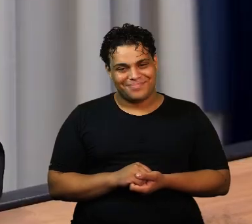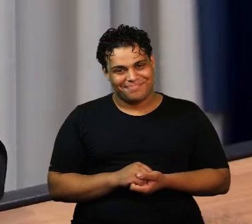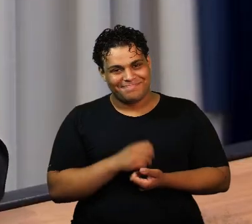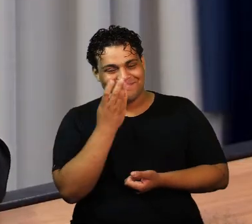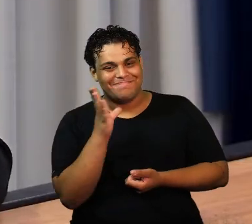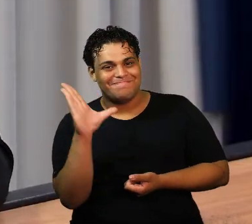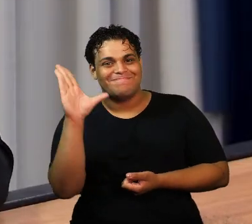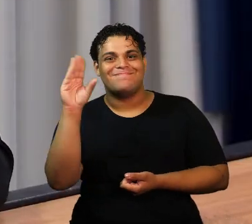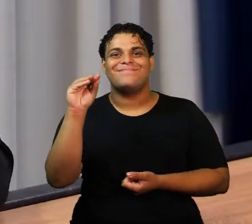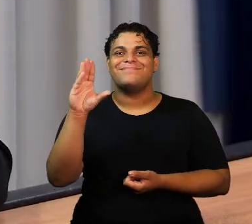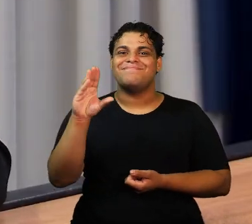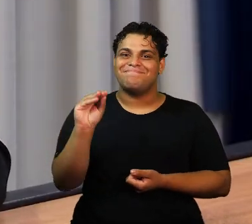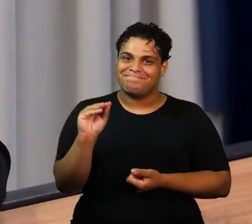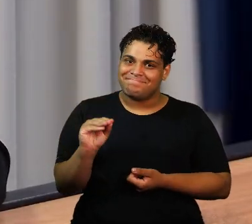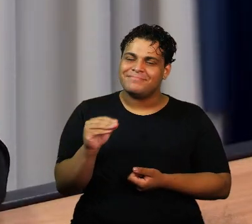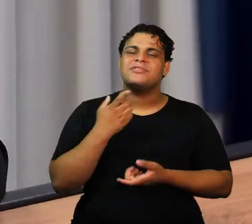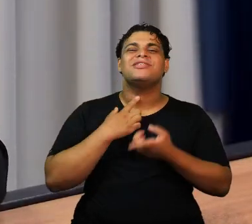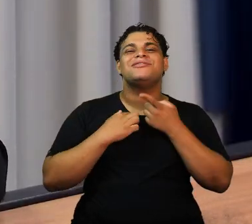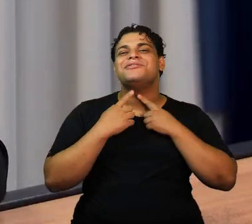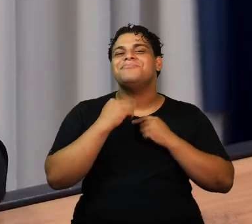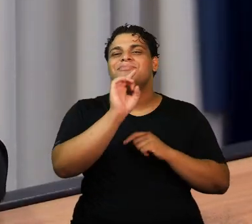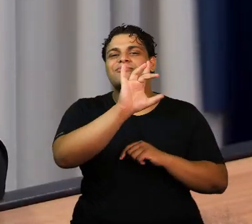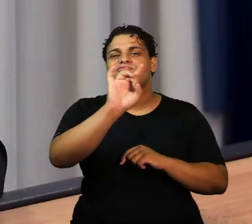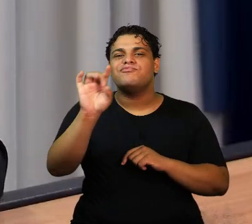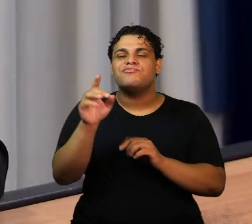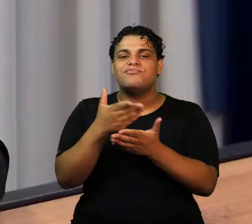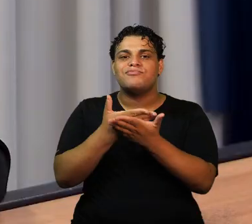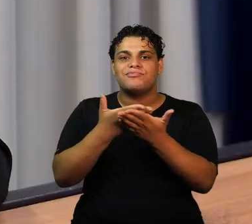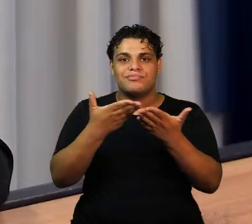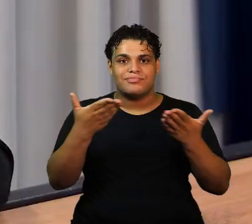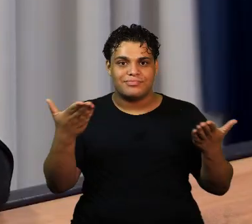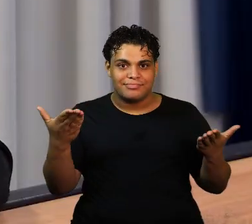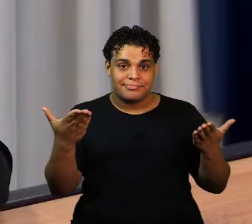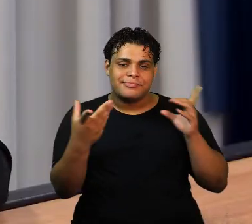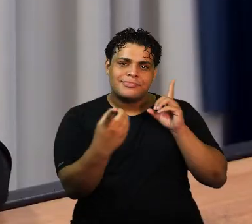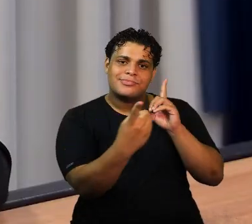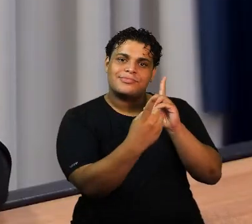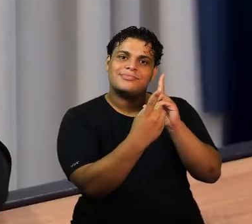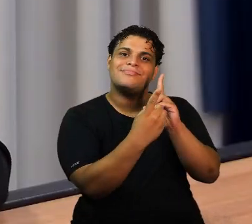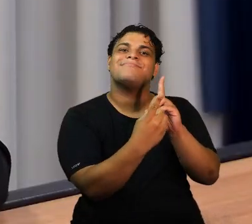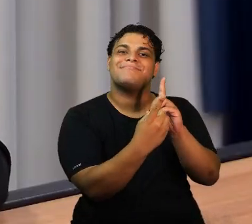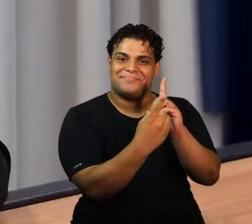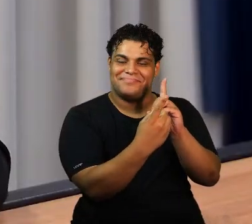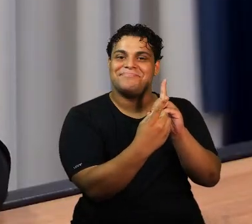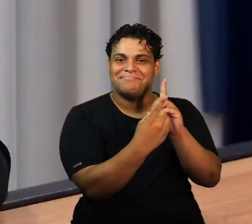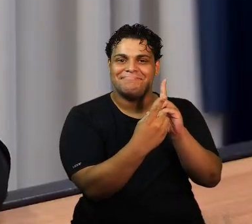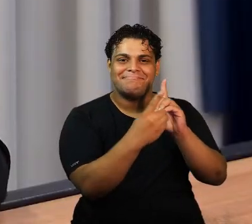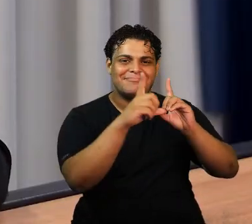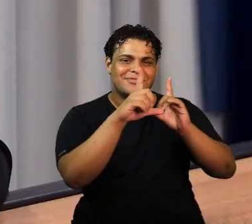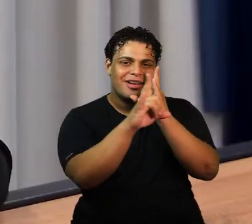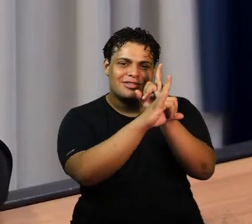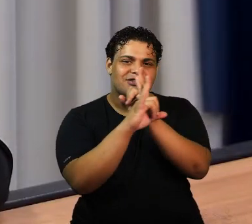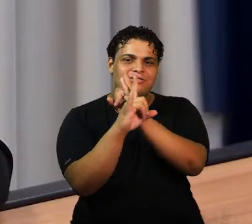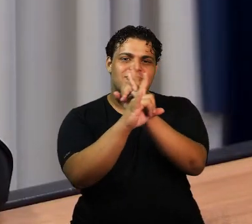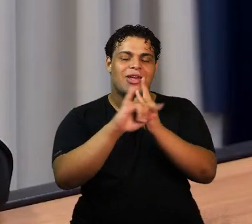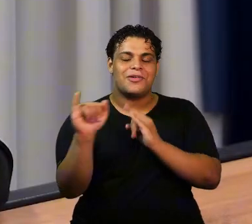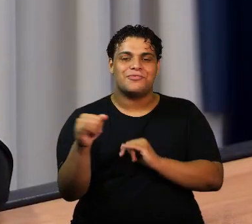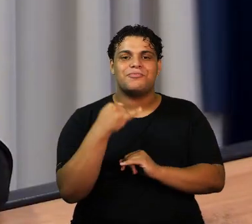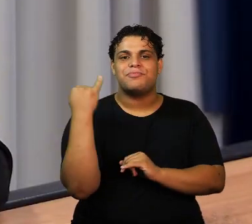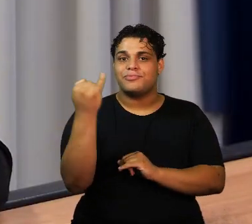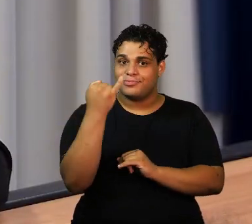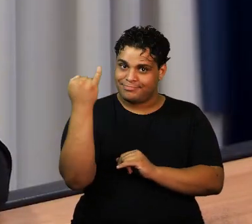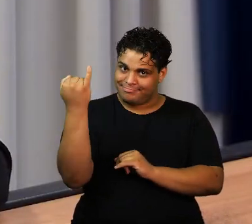Muito boa noite. Desejamos a cada um de vocês que está acompanhando conosco essa live extremamente